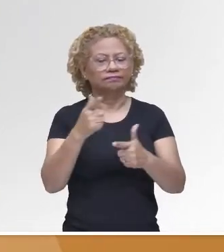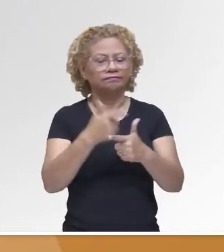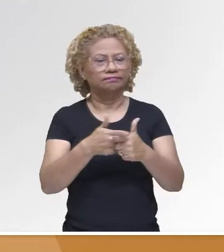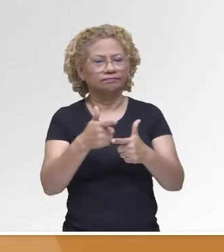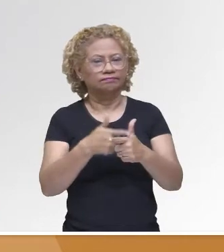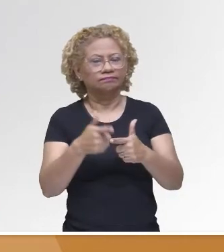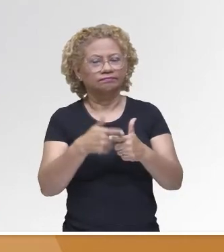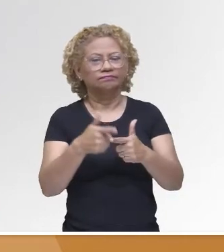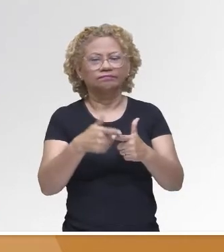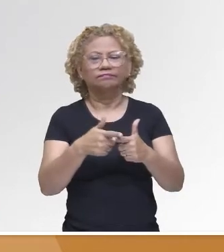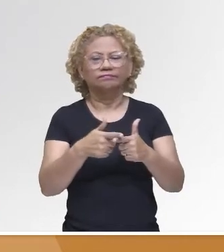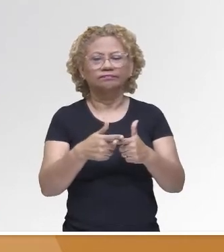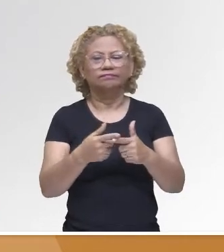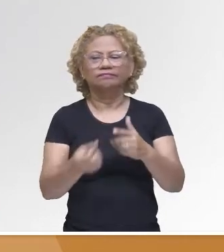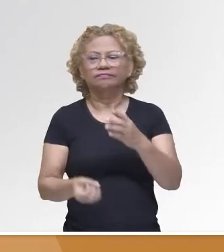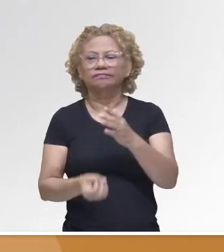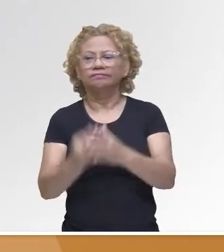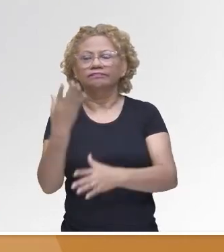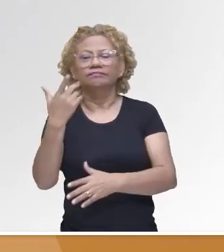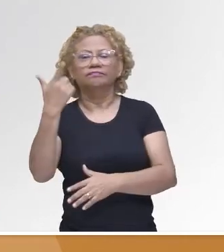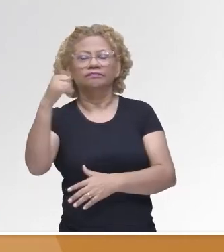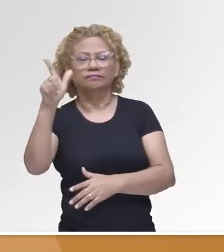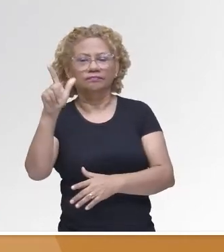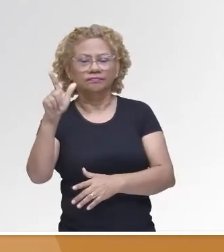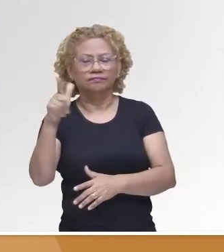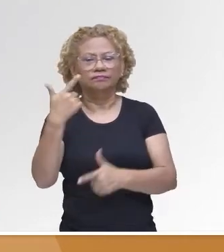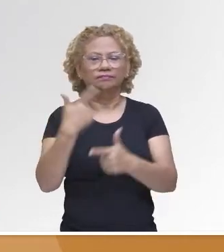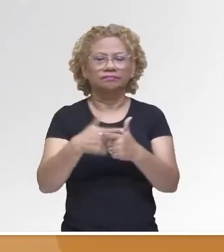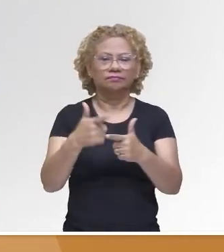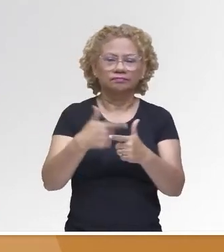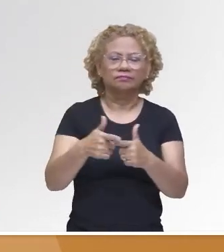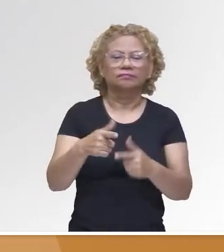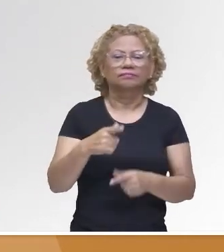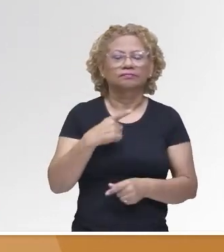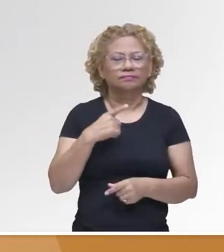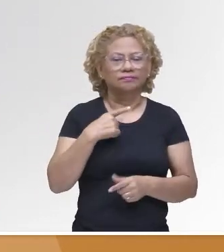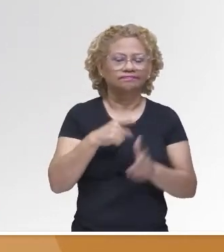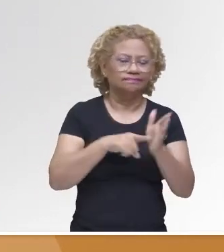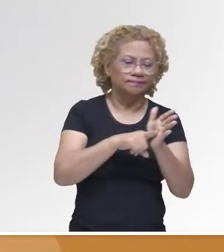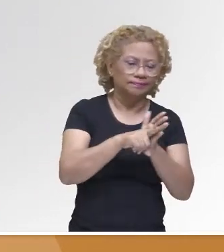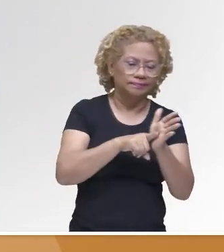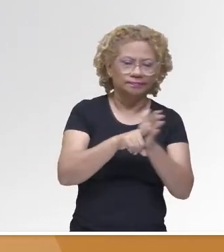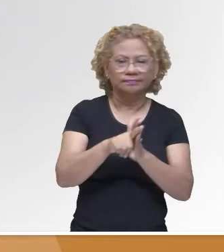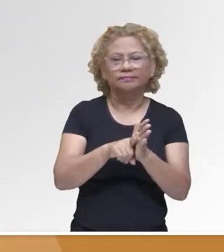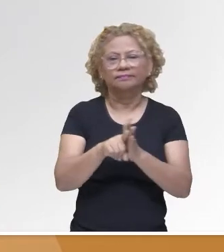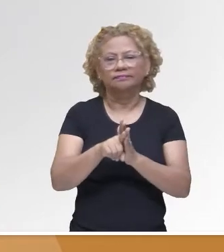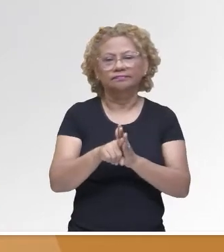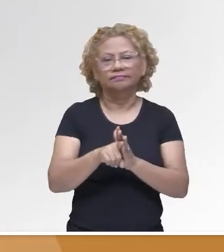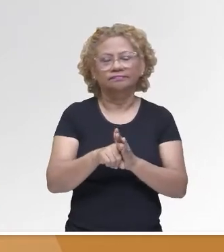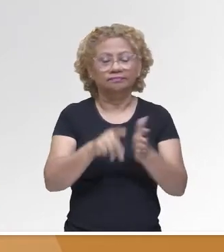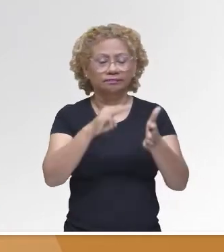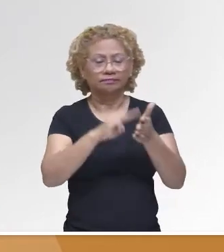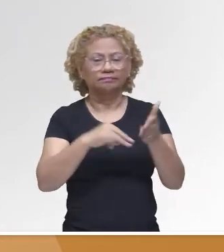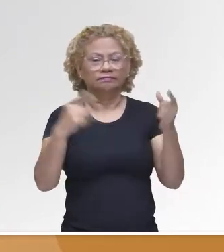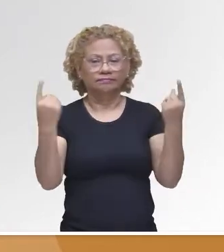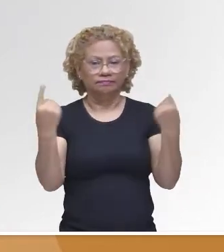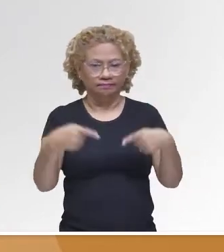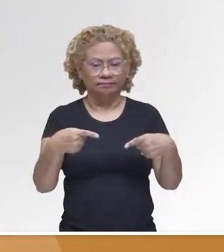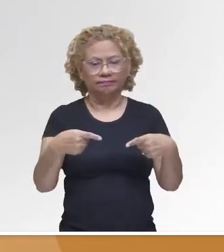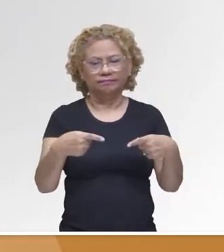outros que exigem novas pesquisas. E esse é um desafio do método. O método ele tem que estar sempre